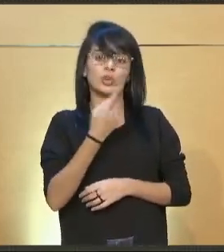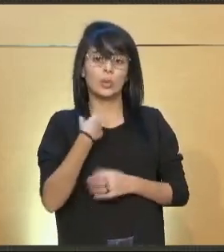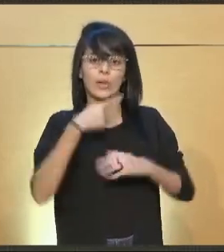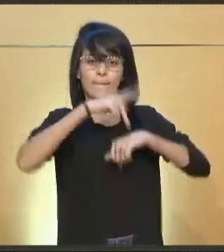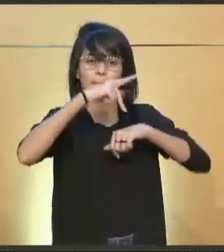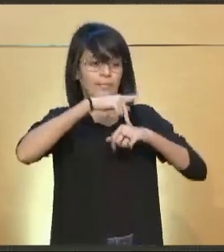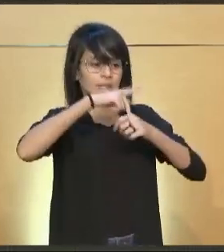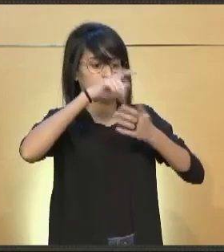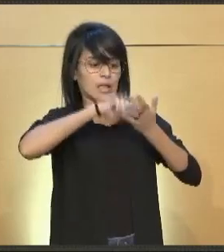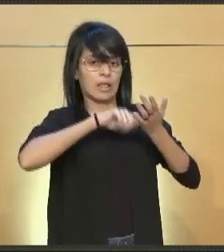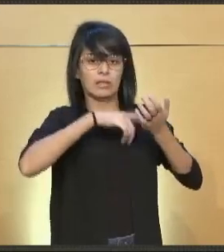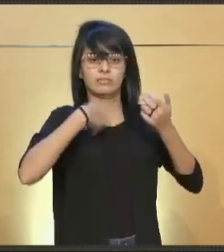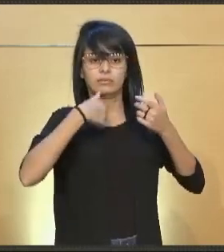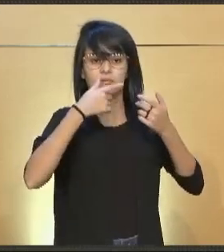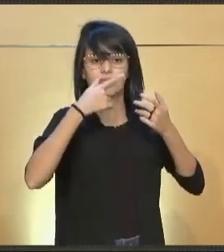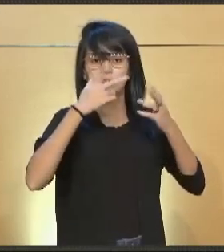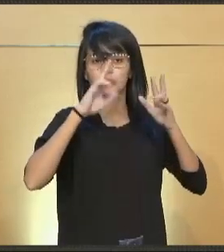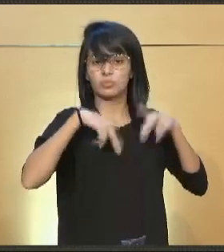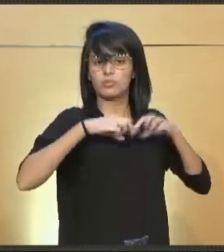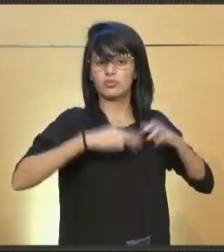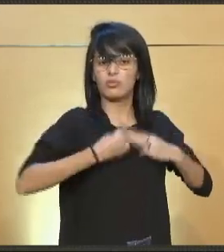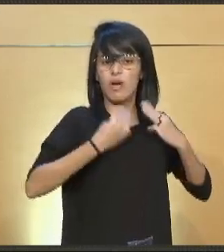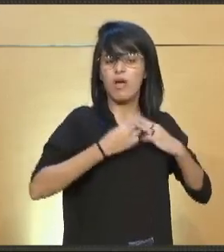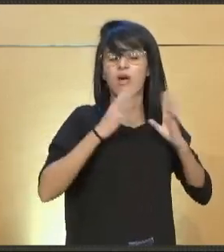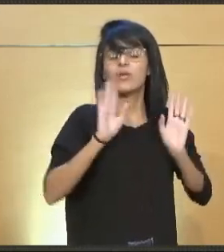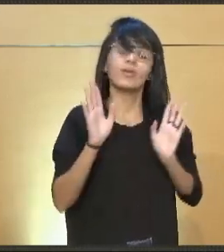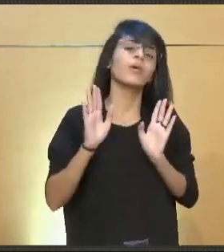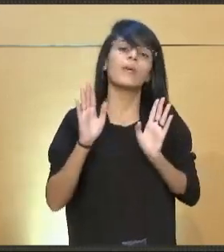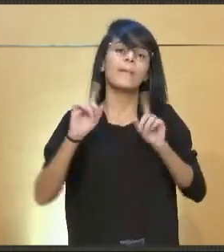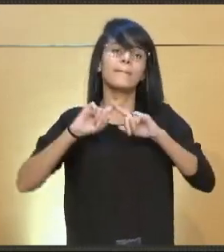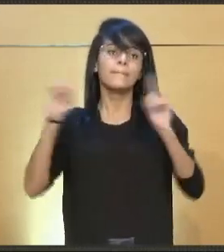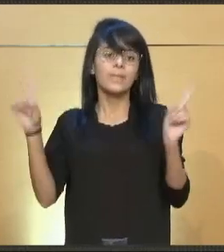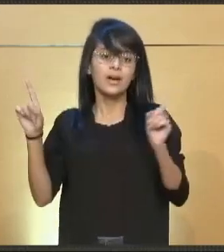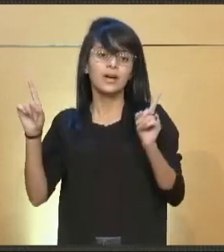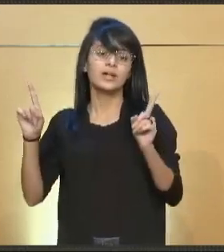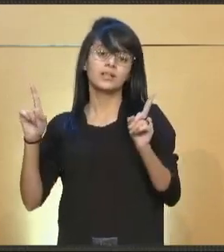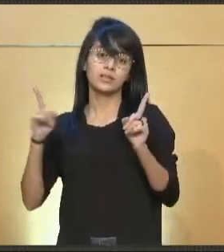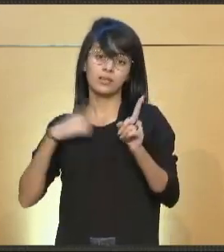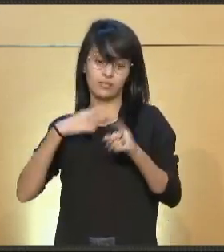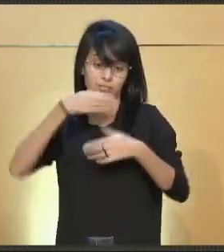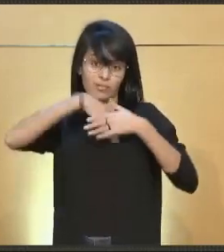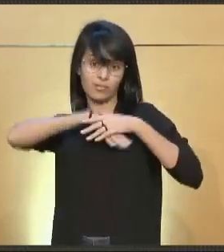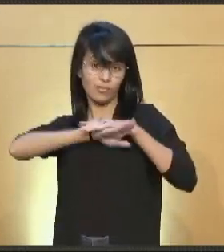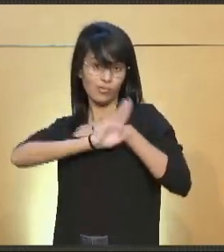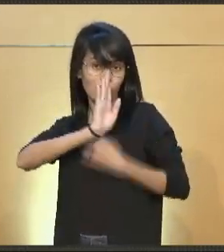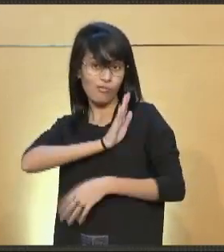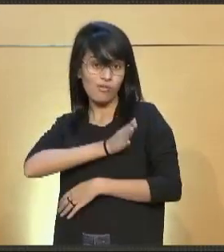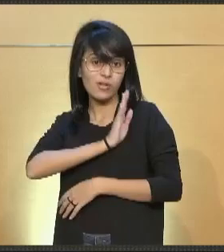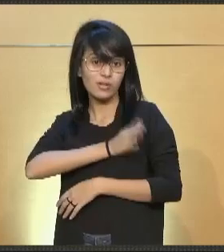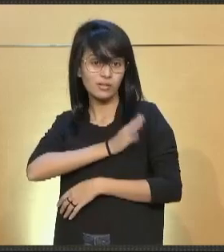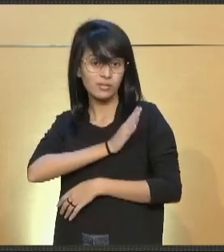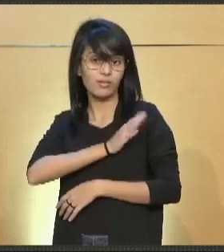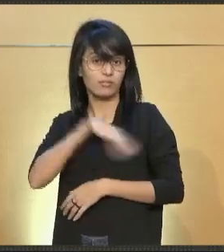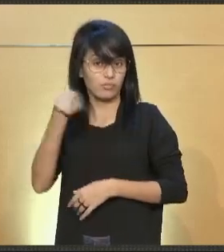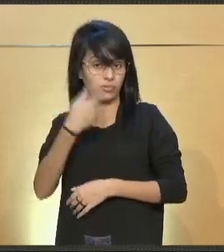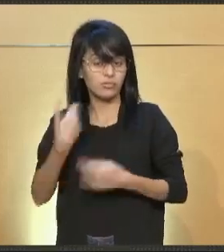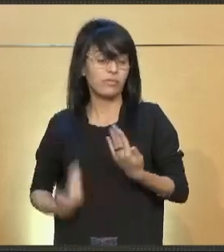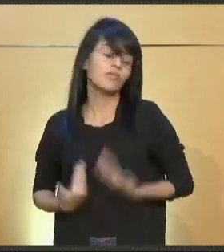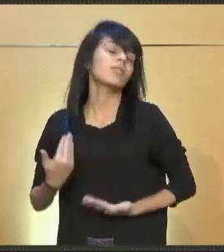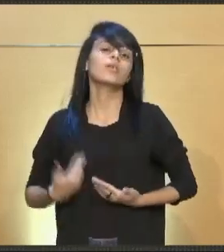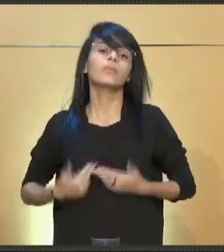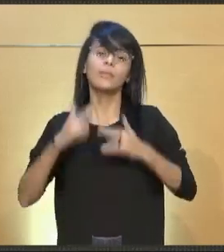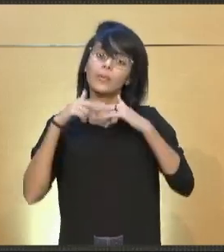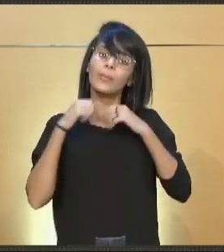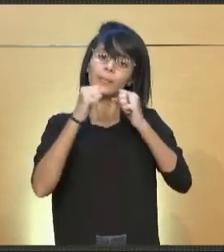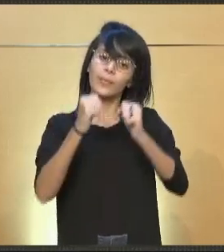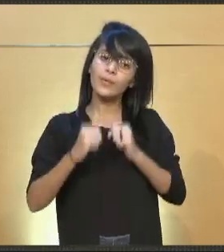Sinai, mas servimos as mesmas leis de Deus no contexto de estarem escritas nos nossos corações e, por isso, pelo poder do